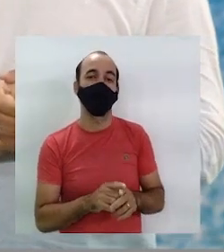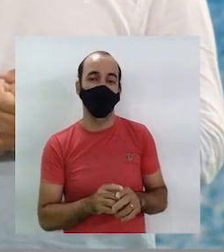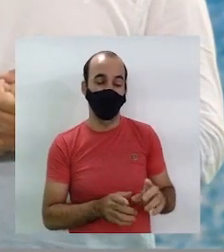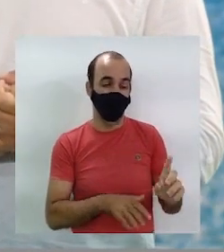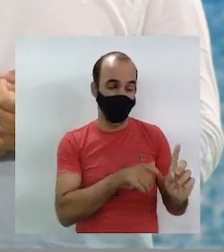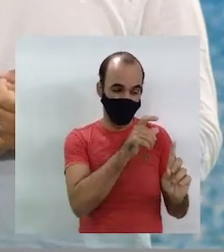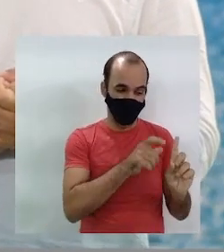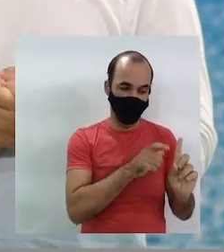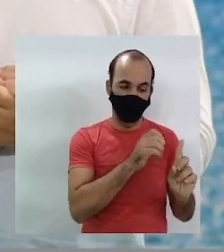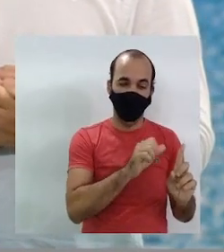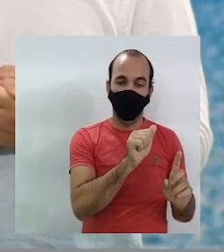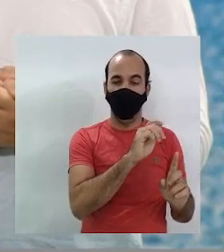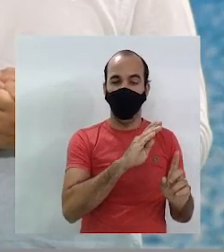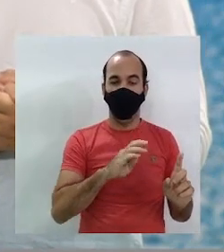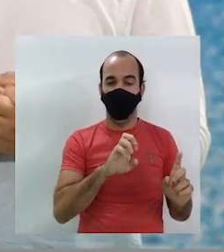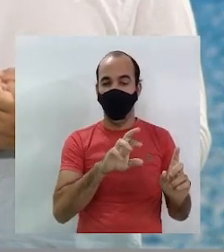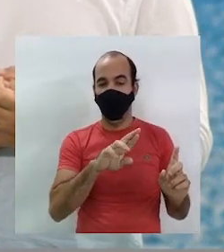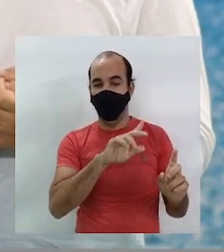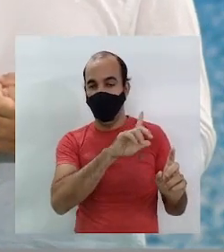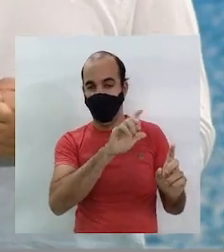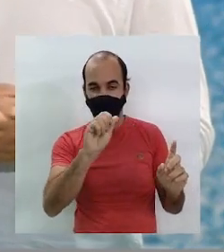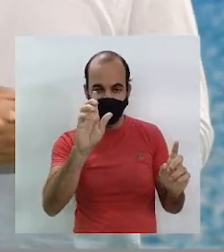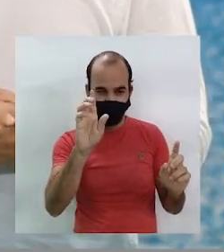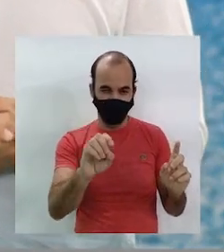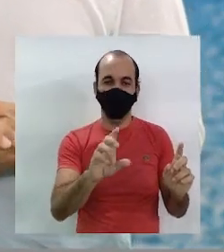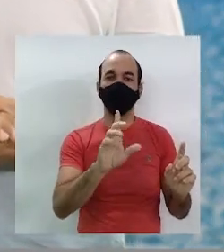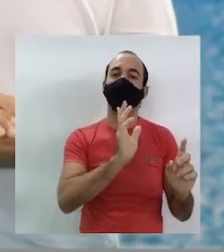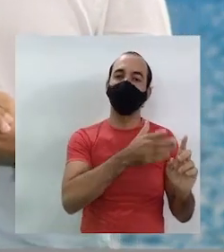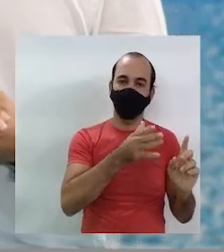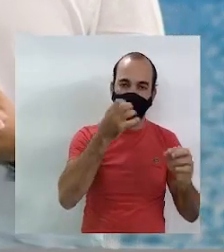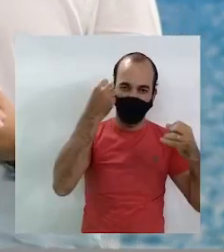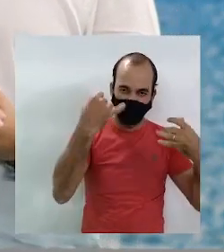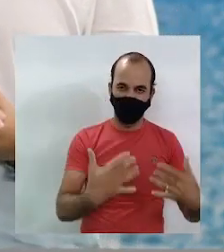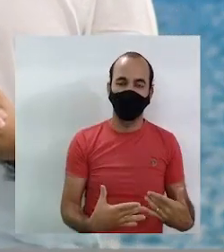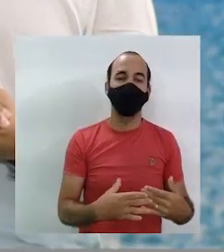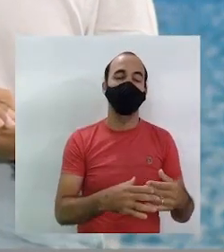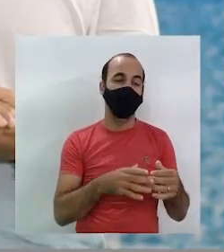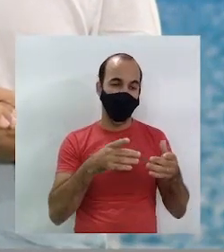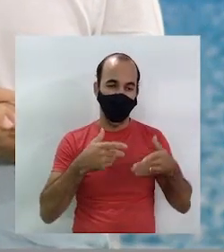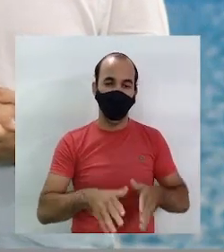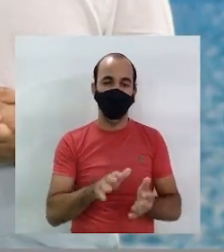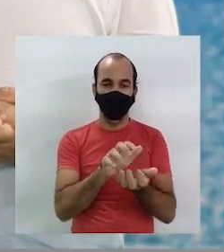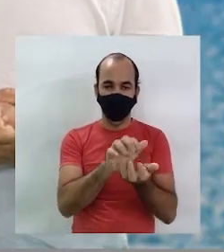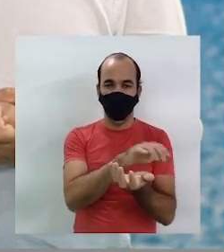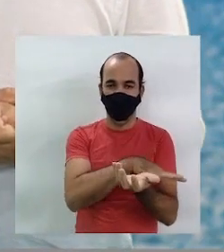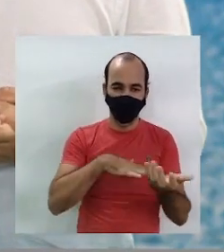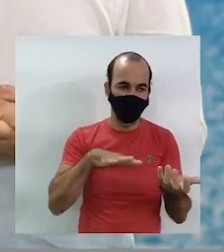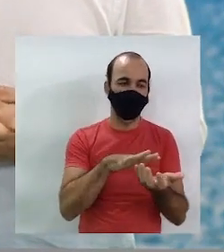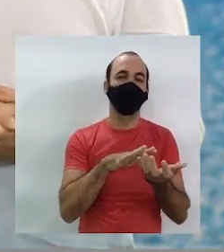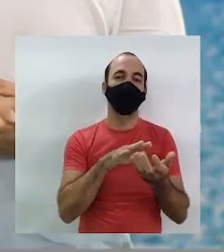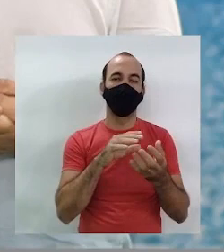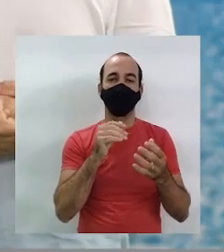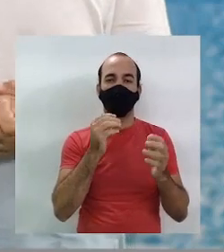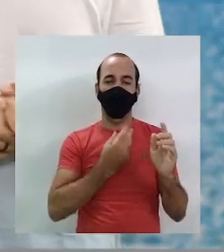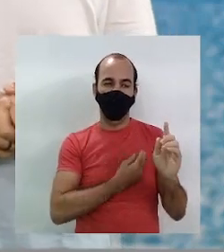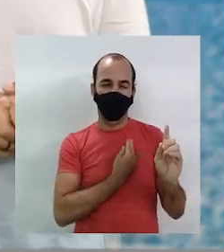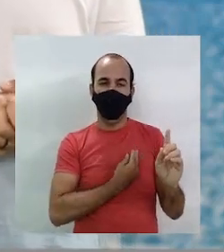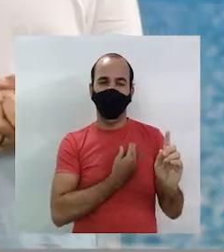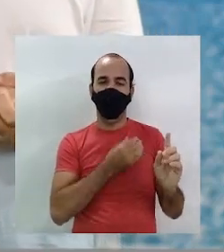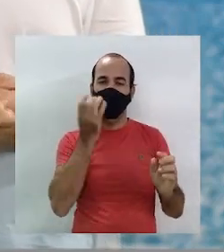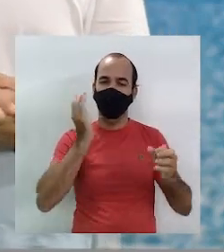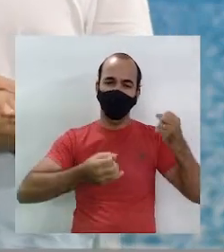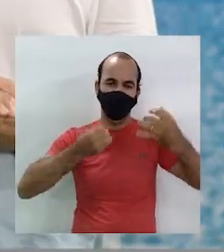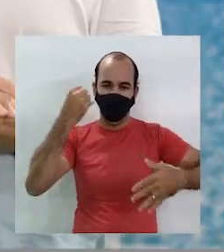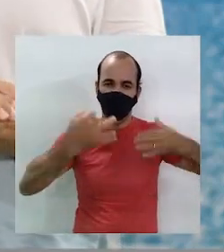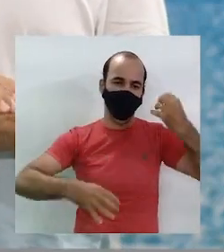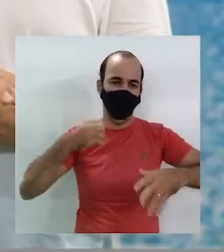assunto aqui de um de nossos papos. O interessante é que quando nós falamos sobre Abelardo da Hora, a questão da escultura,